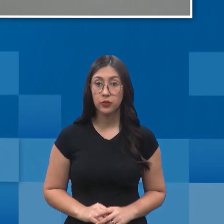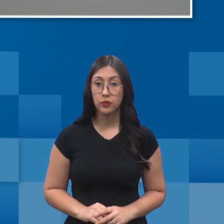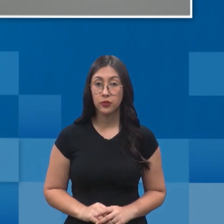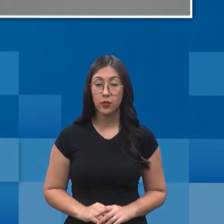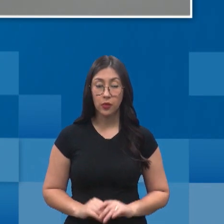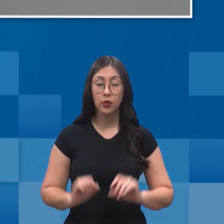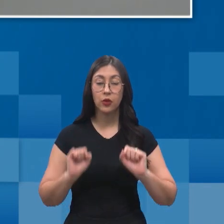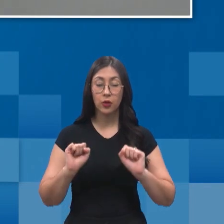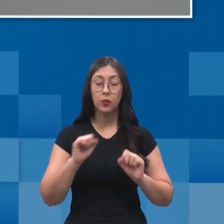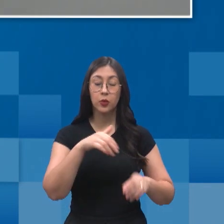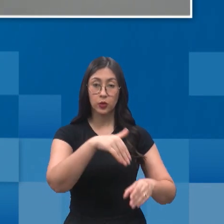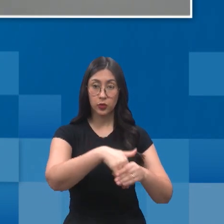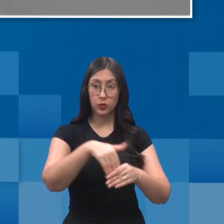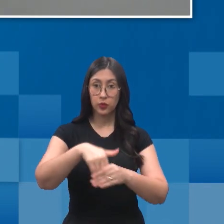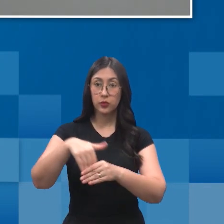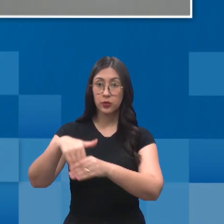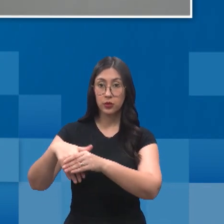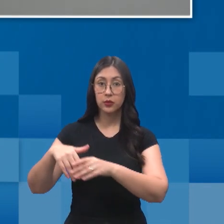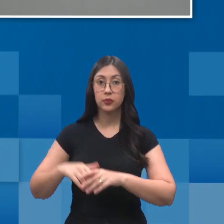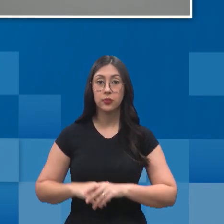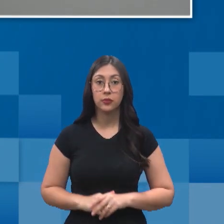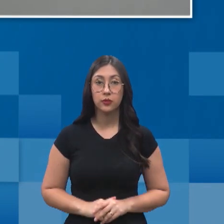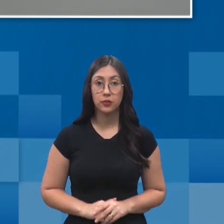Aberta a votação.